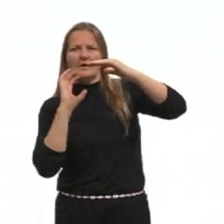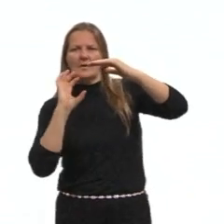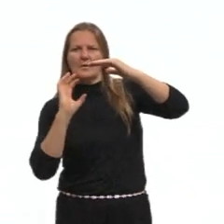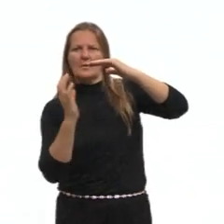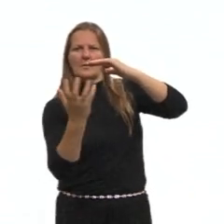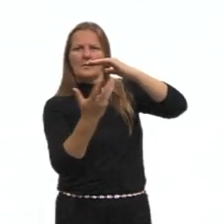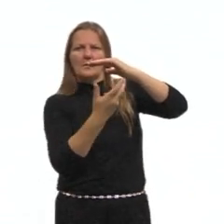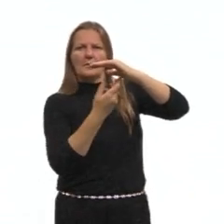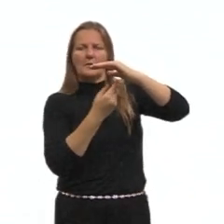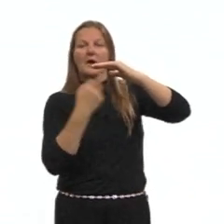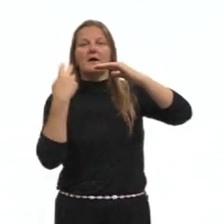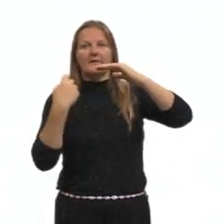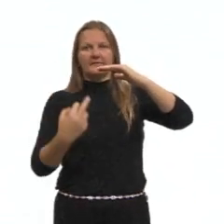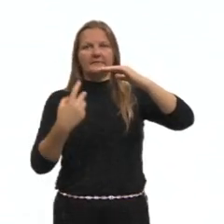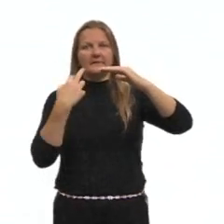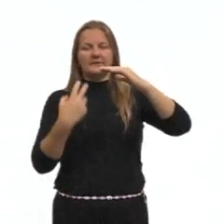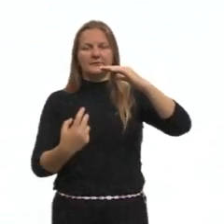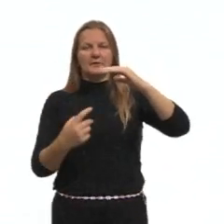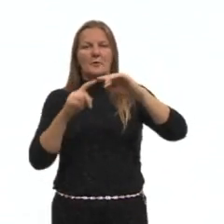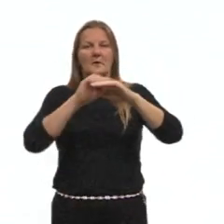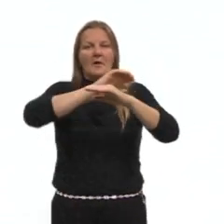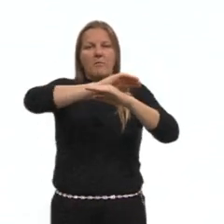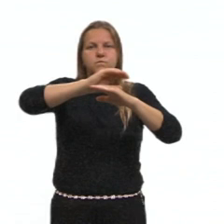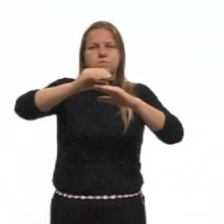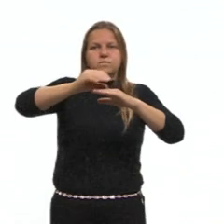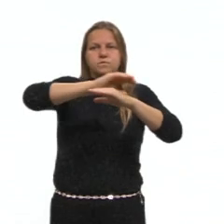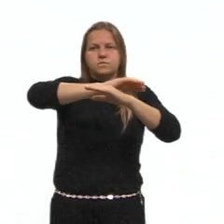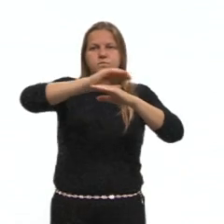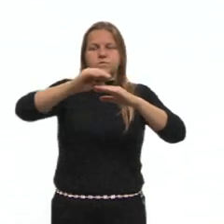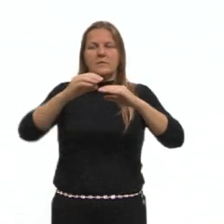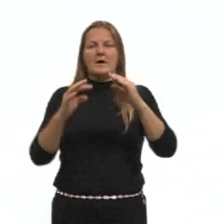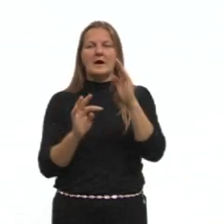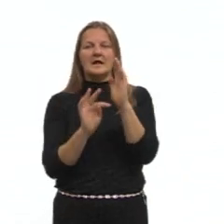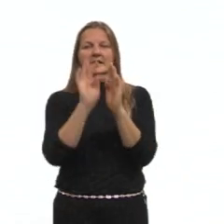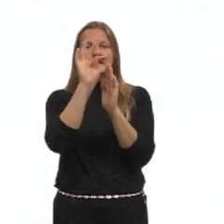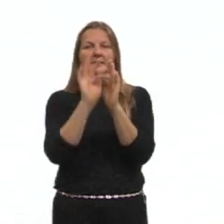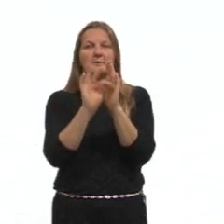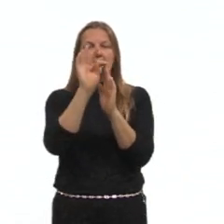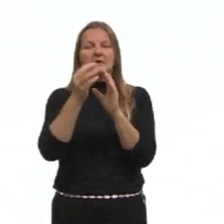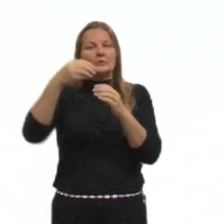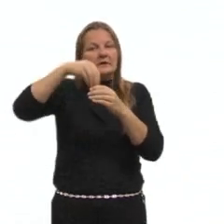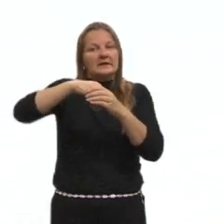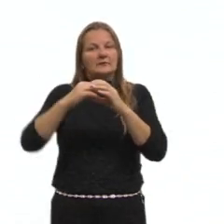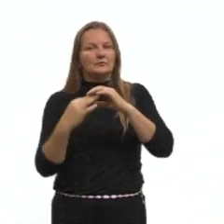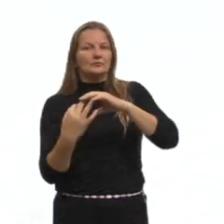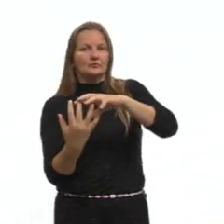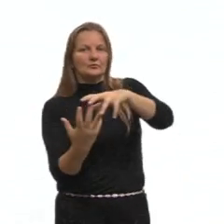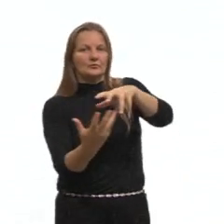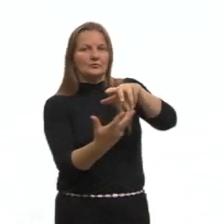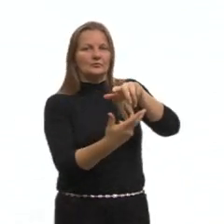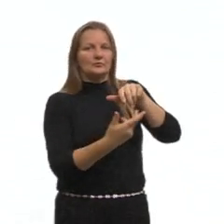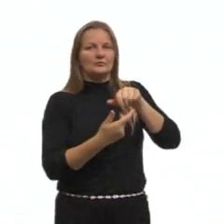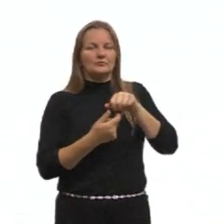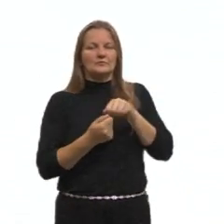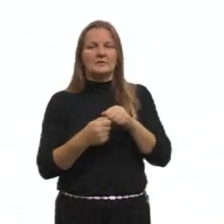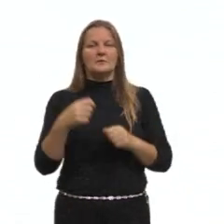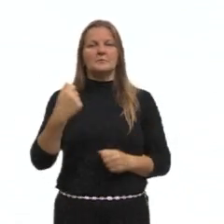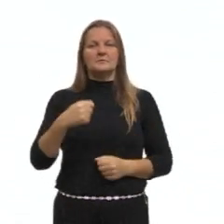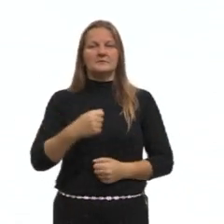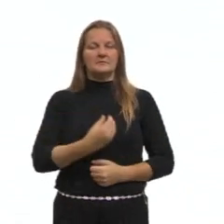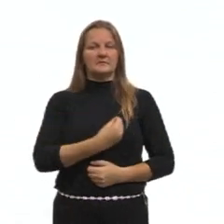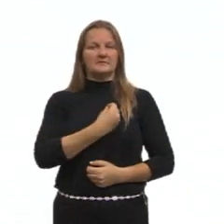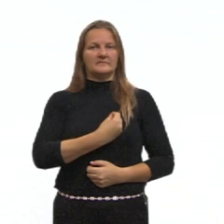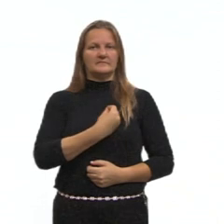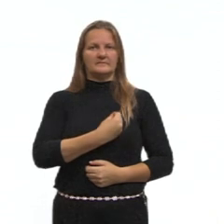fenômeno natural manter a faixa de temperatura compatível com que nós necessitamos né com o que precisamos para nos